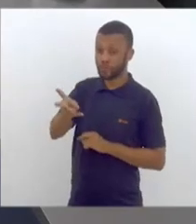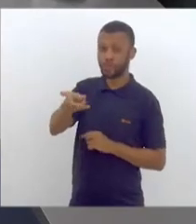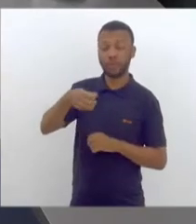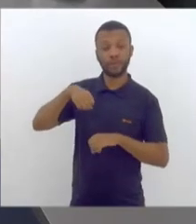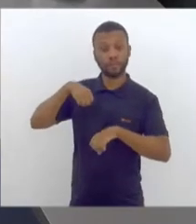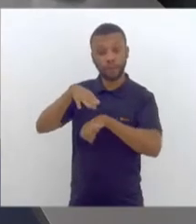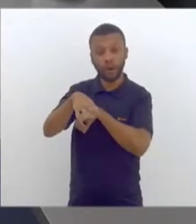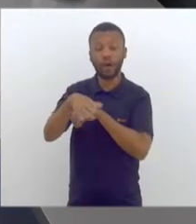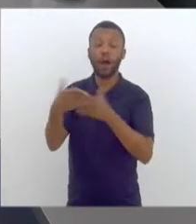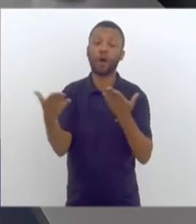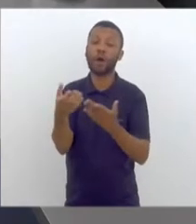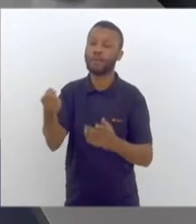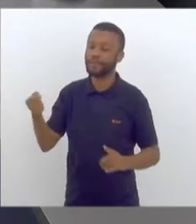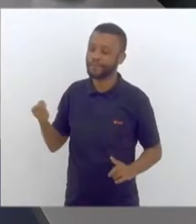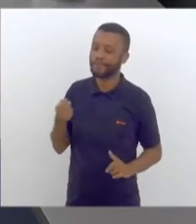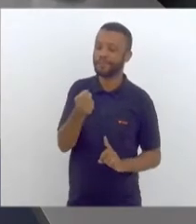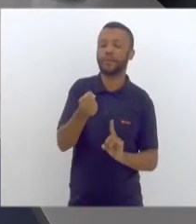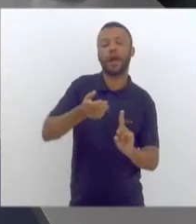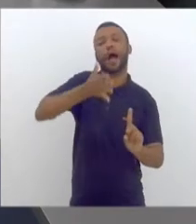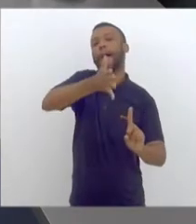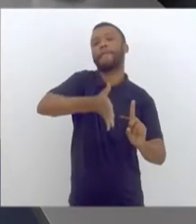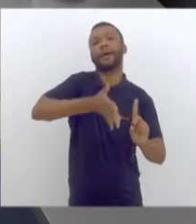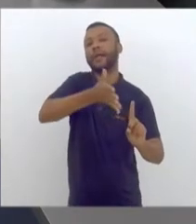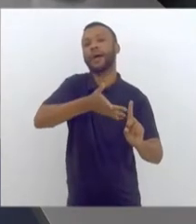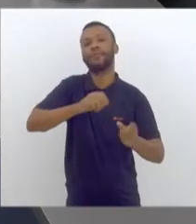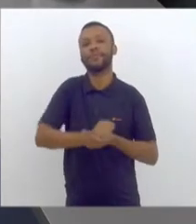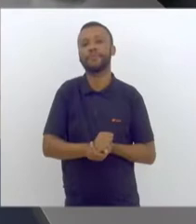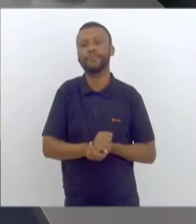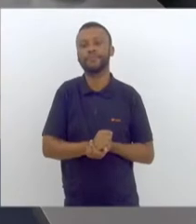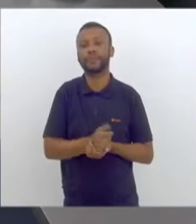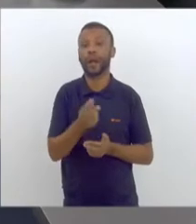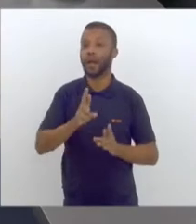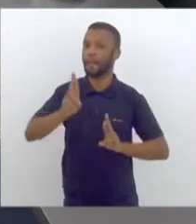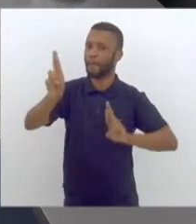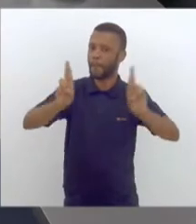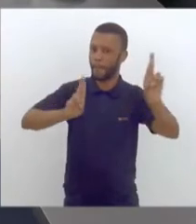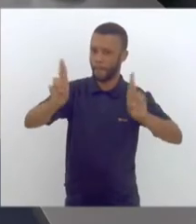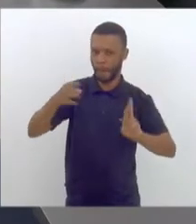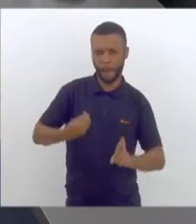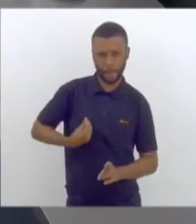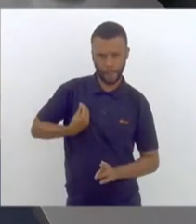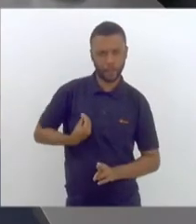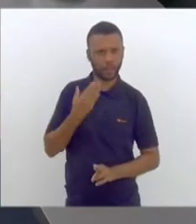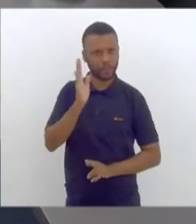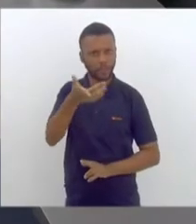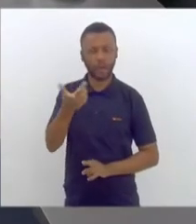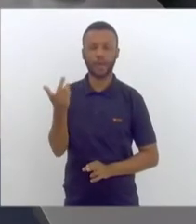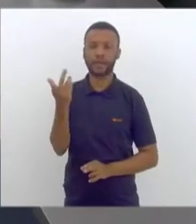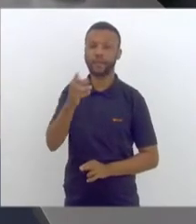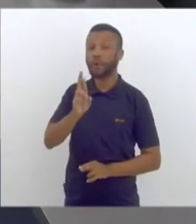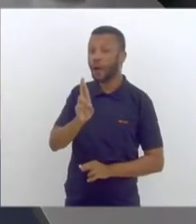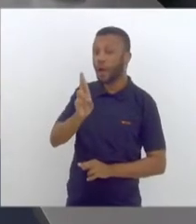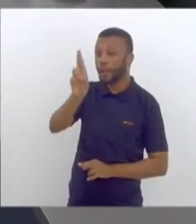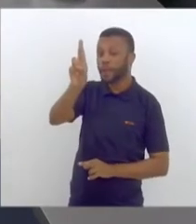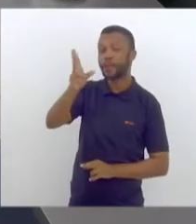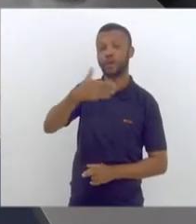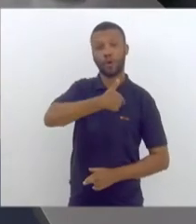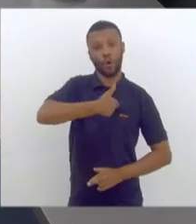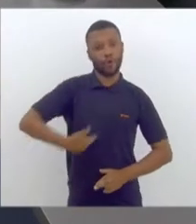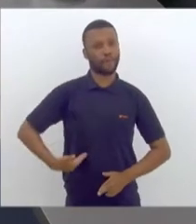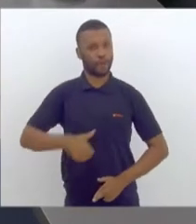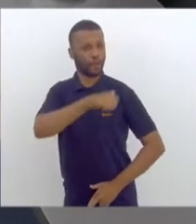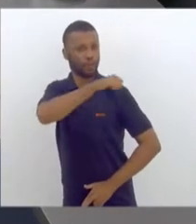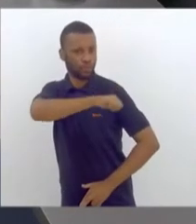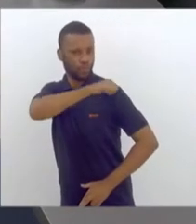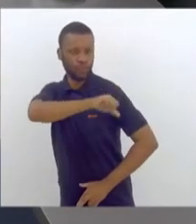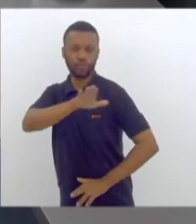o franquear a palavra Primeiro as demais autoridades presentes do Poder Executivo a